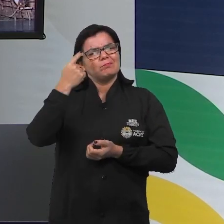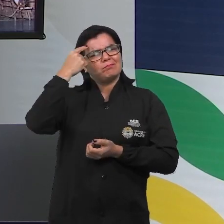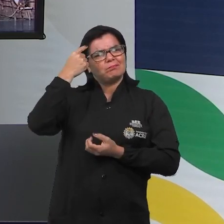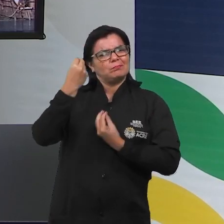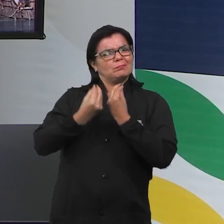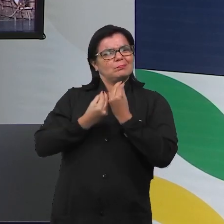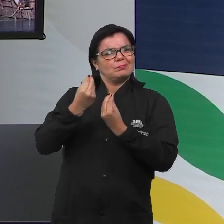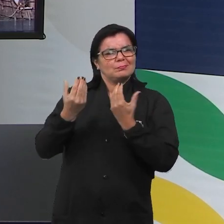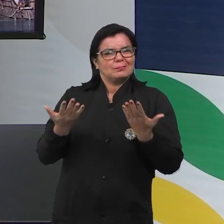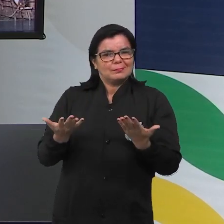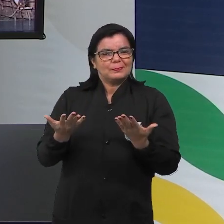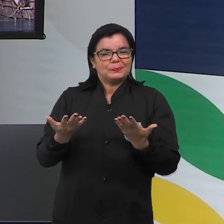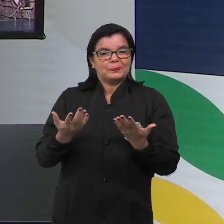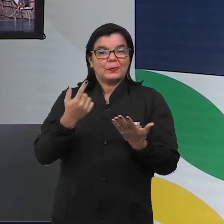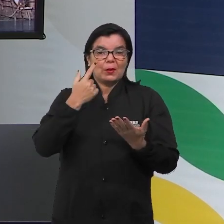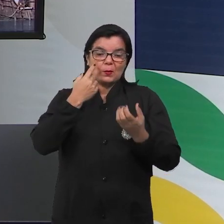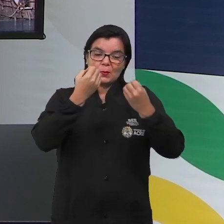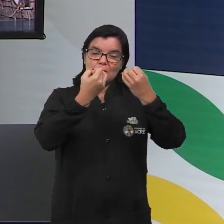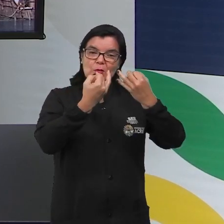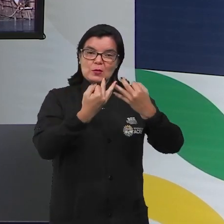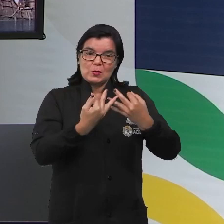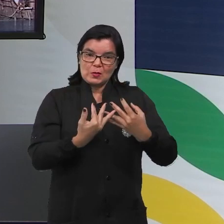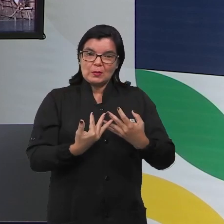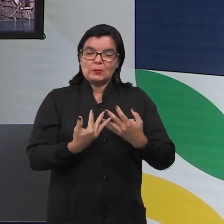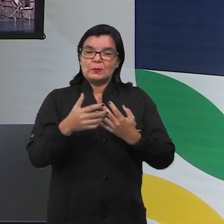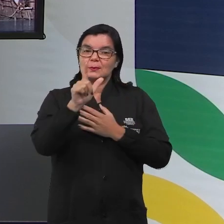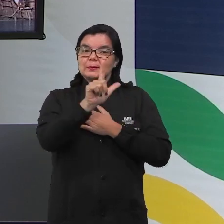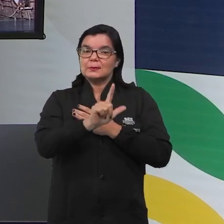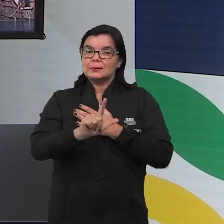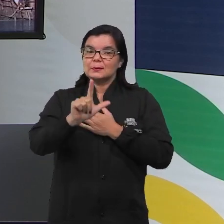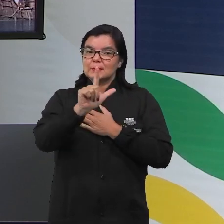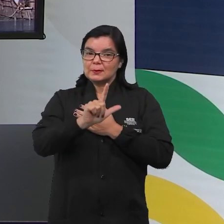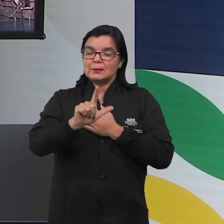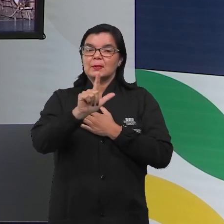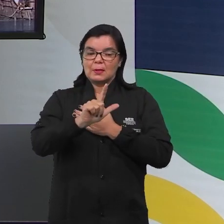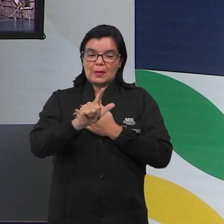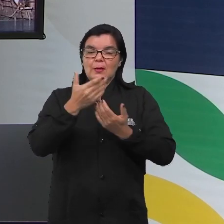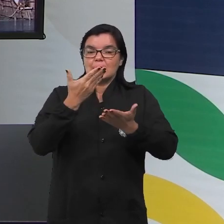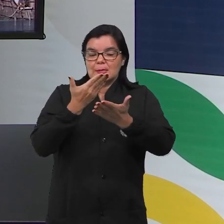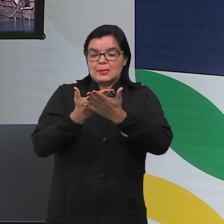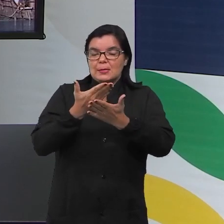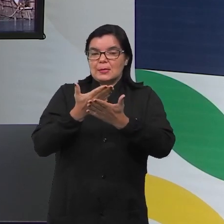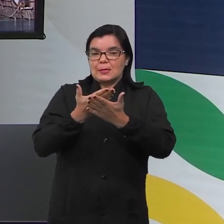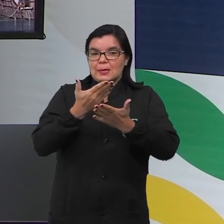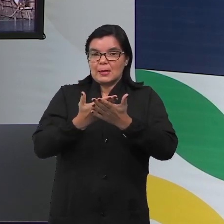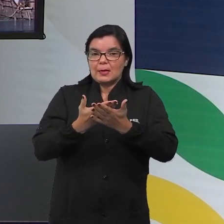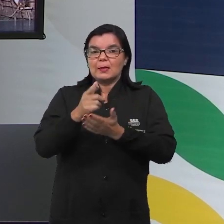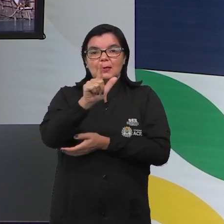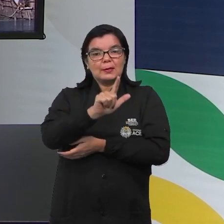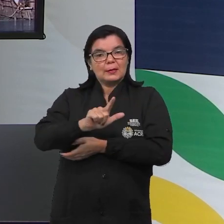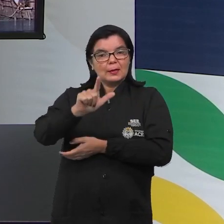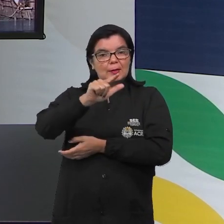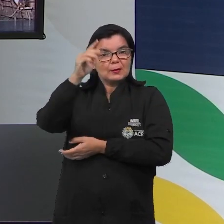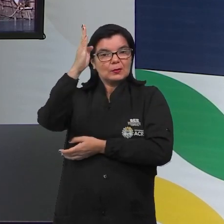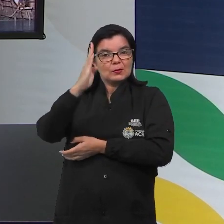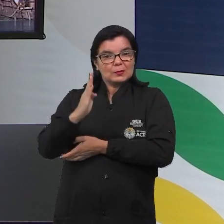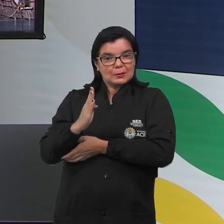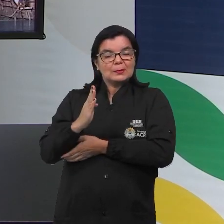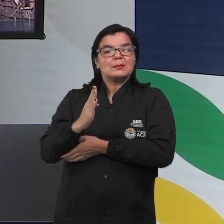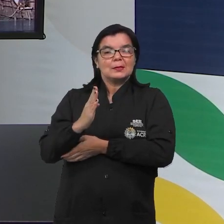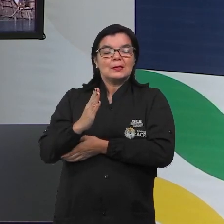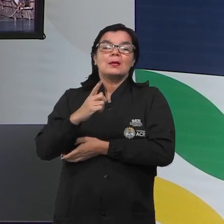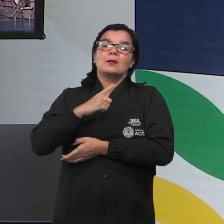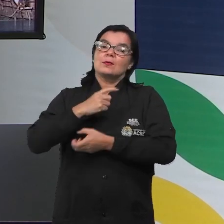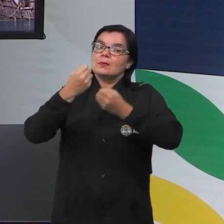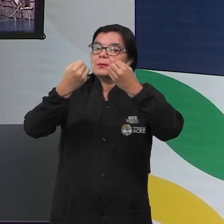Como assim? Quando nós falamos de literatura, e a nossa aula aqui nós falamos de literatura brasileira, é claro,